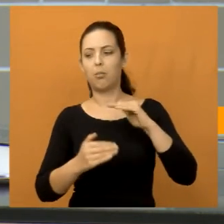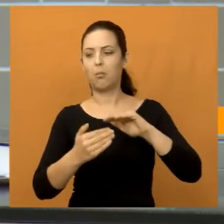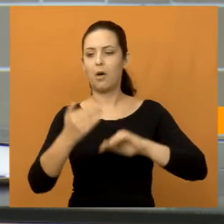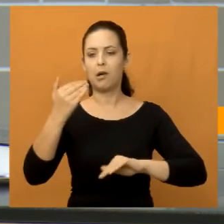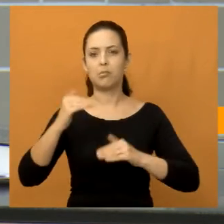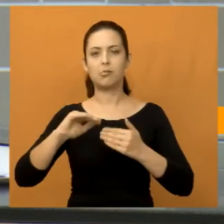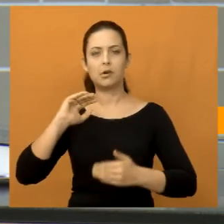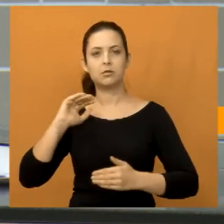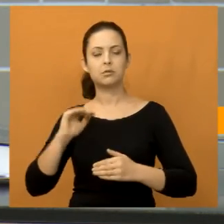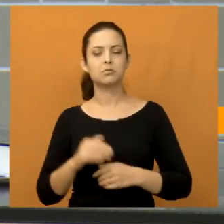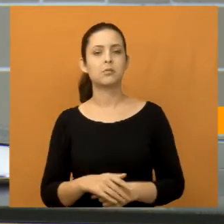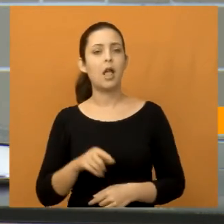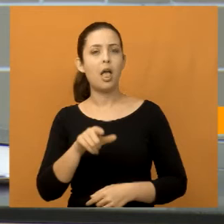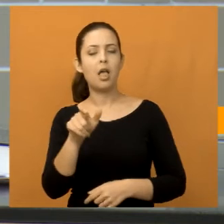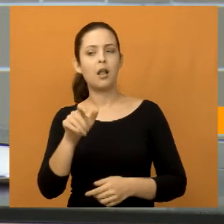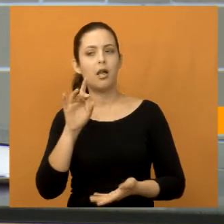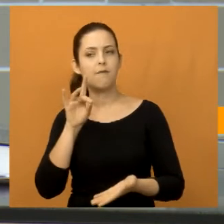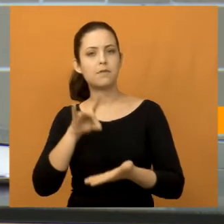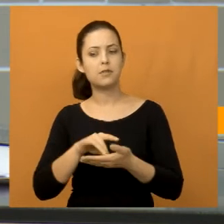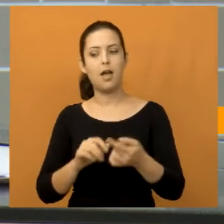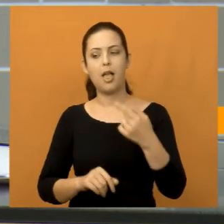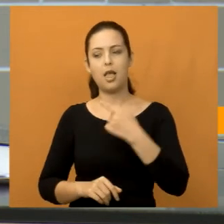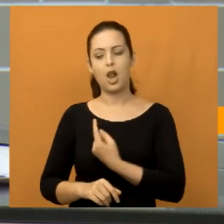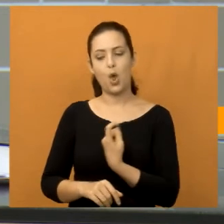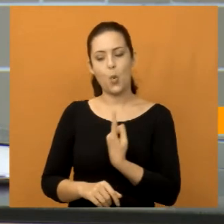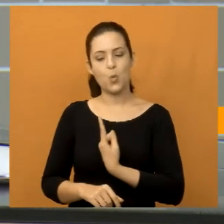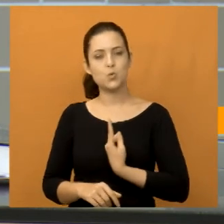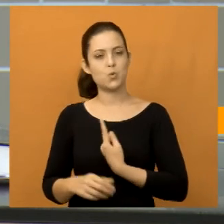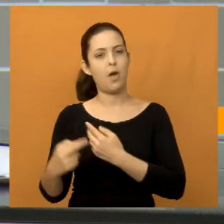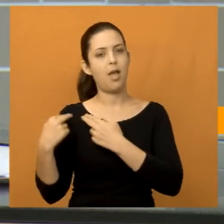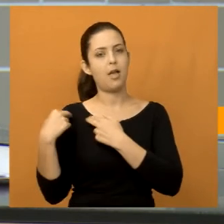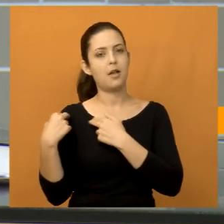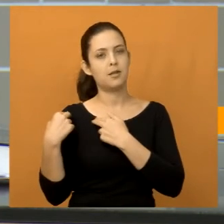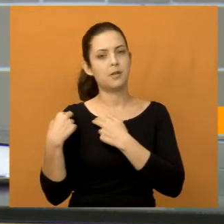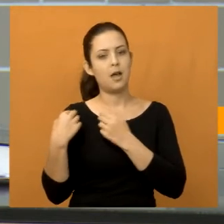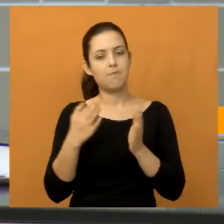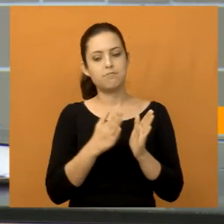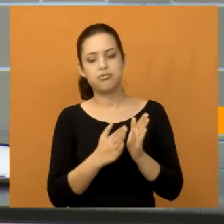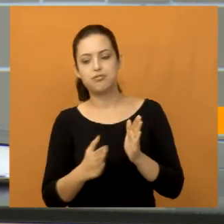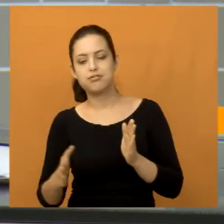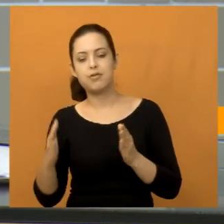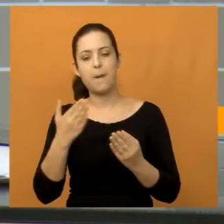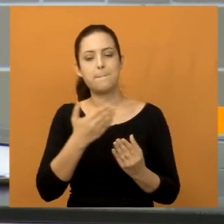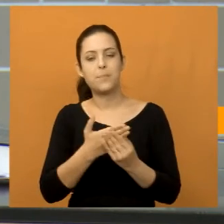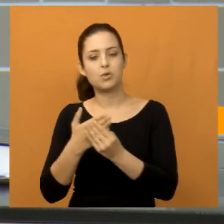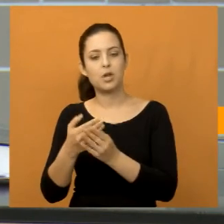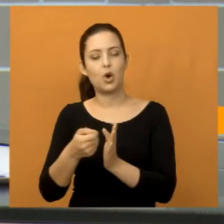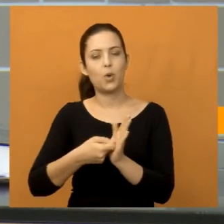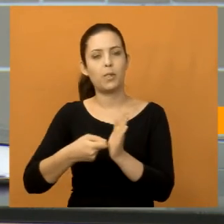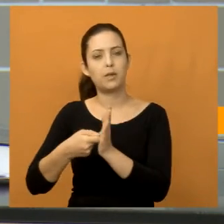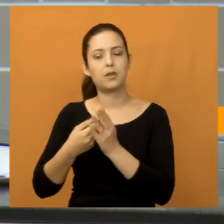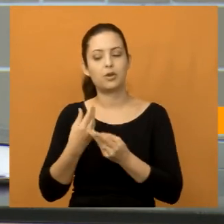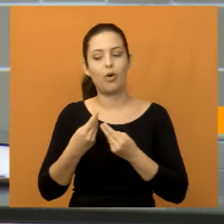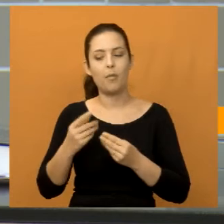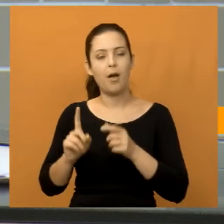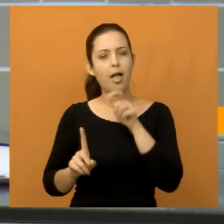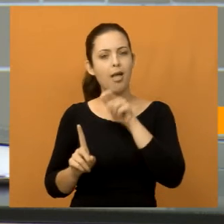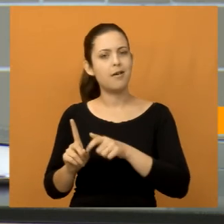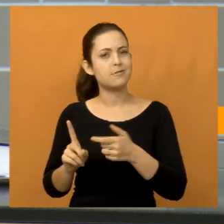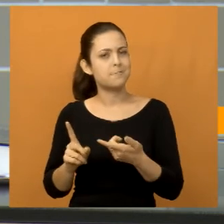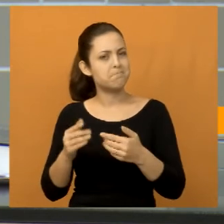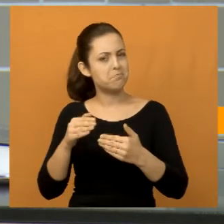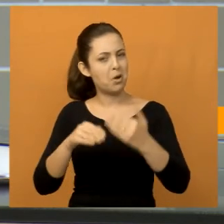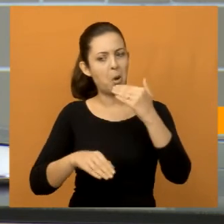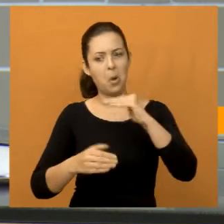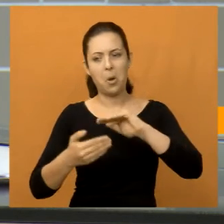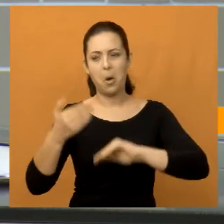as quais haviam afirmado que ele seria o único responsável por todo o processo de contratação dos serviços de capina e limpeza